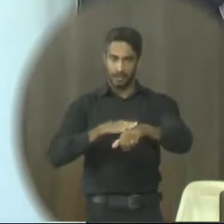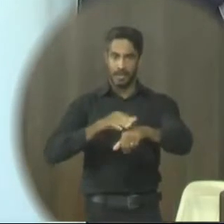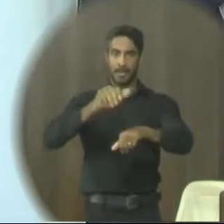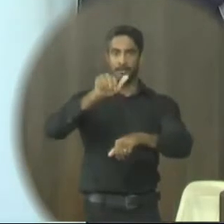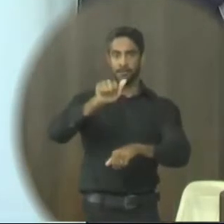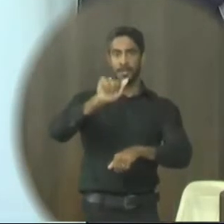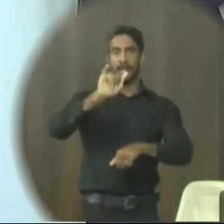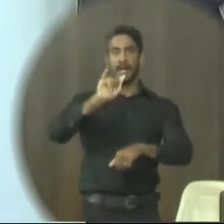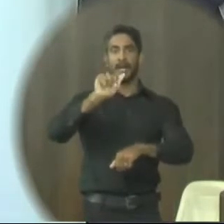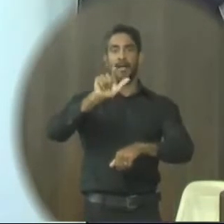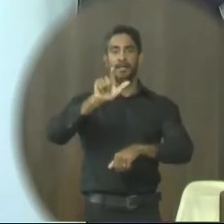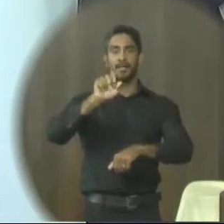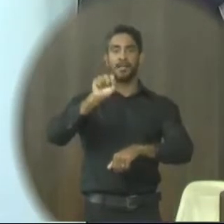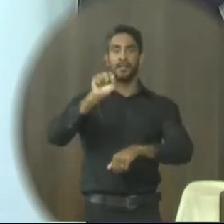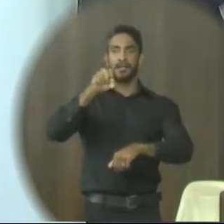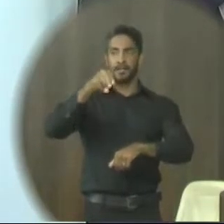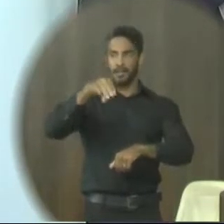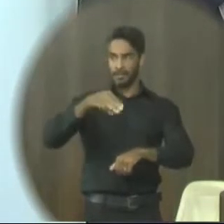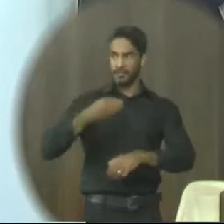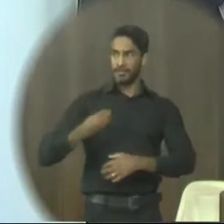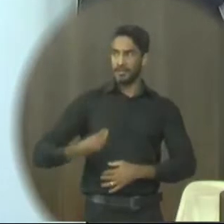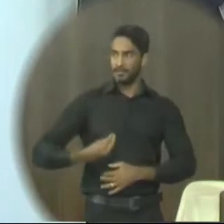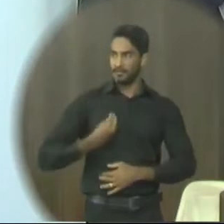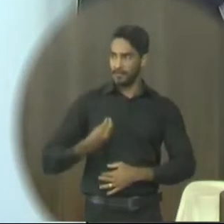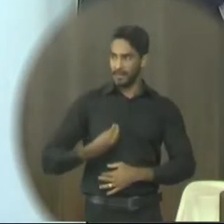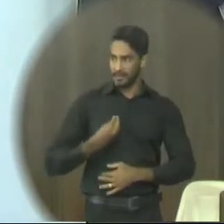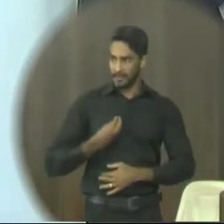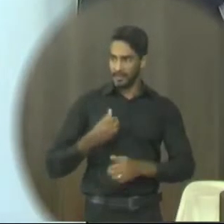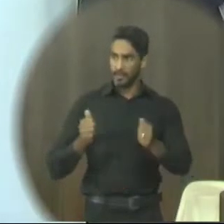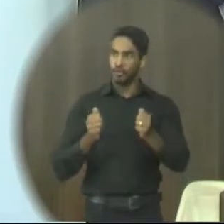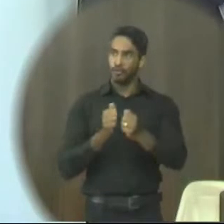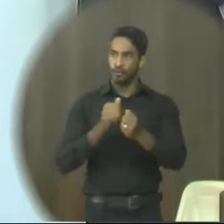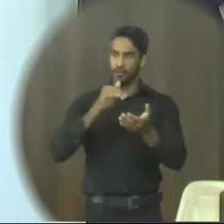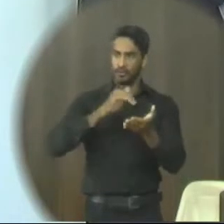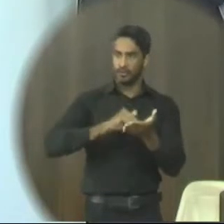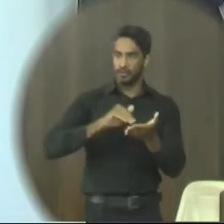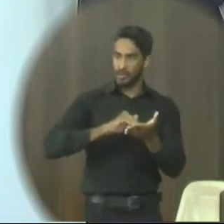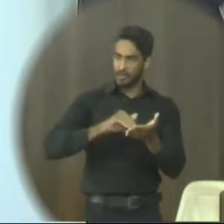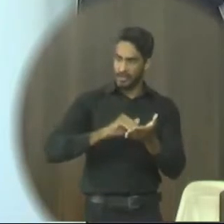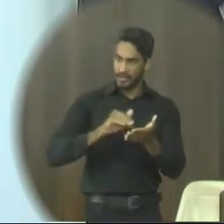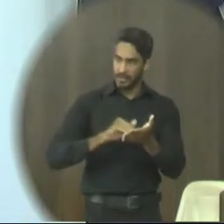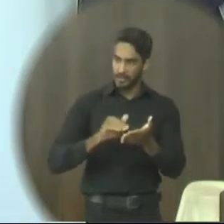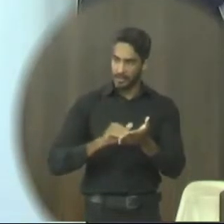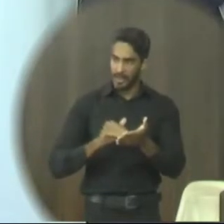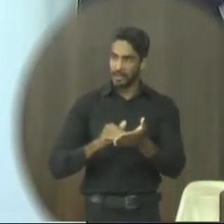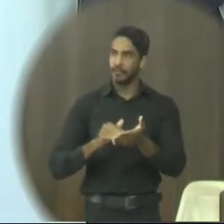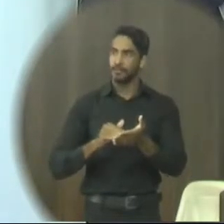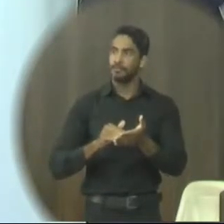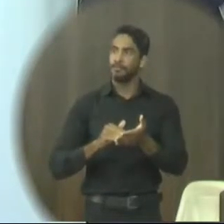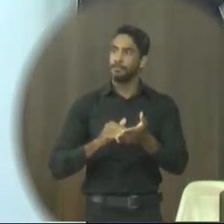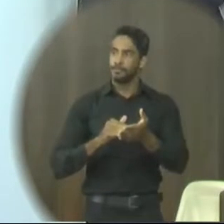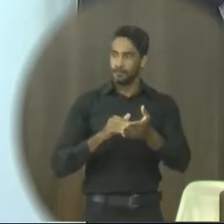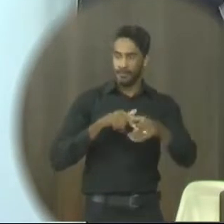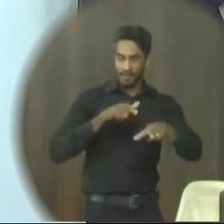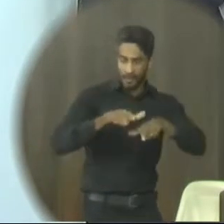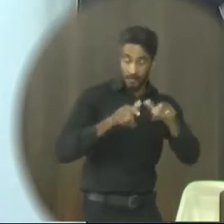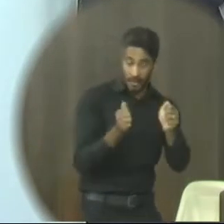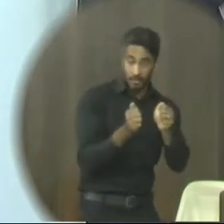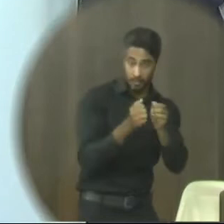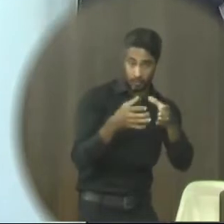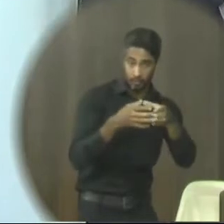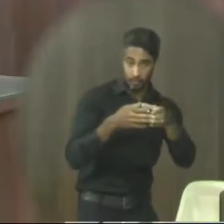se tiver, quiser fazer presença aqui junto com o secretário, faz parte do corpo da prefeitura, que é